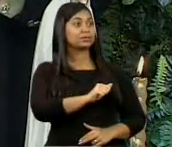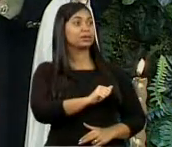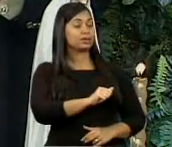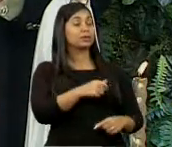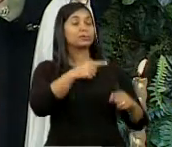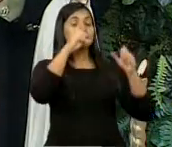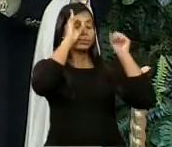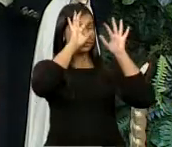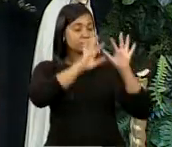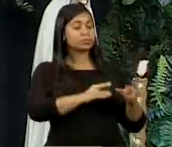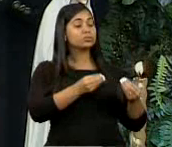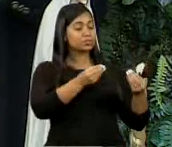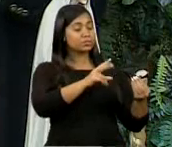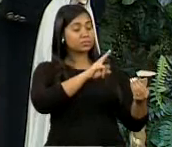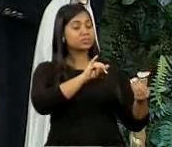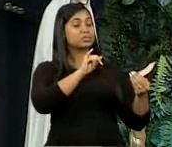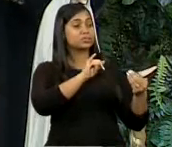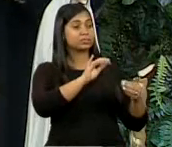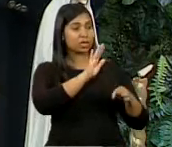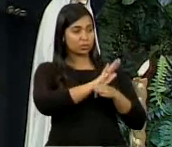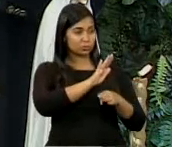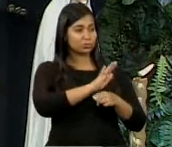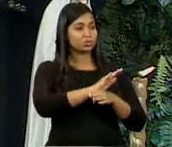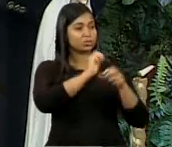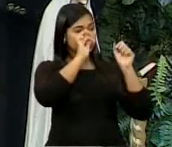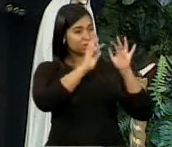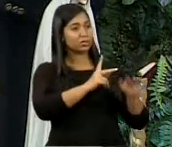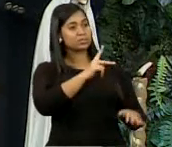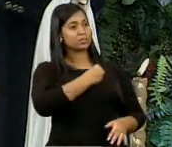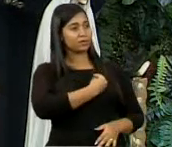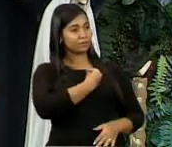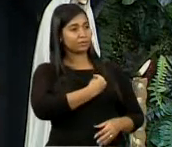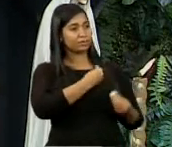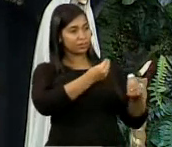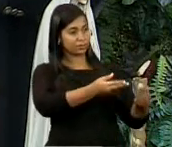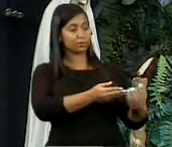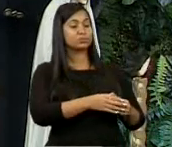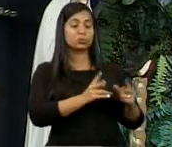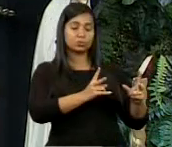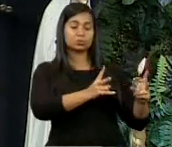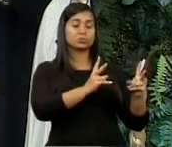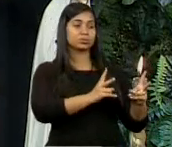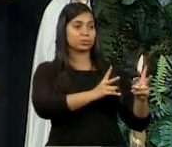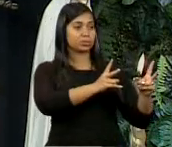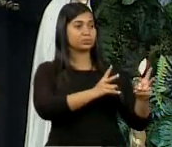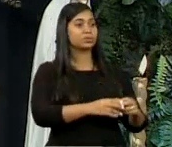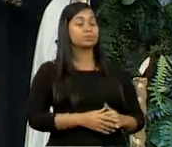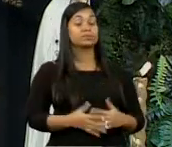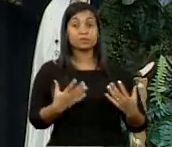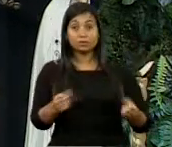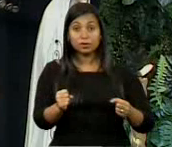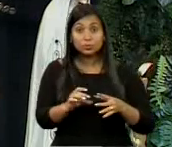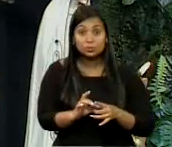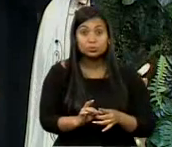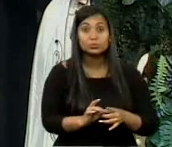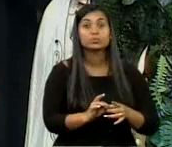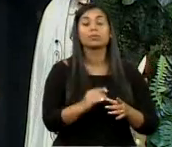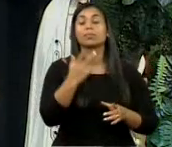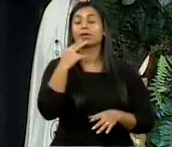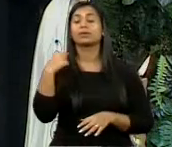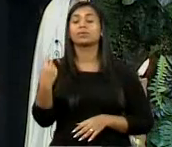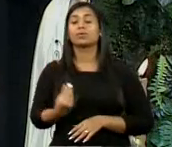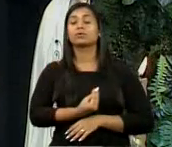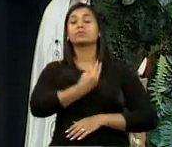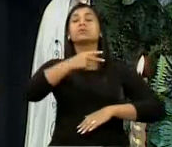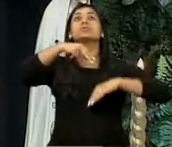porque Deus, com certeza, está fazendo muitas graças e concedendo a ela. E continue sempre mais. Juntos vamos rezar.